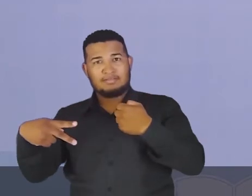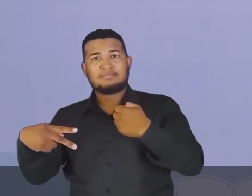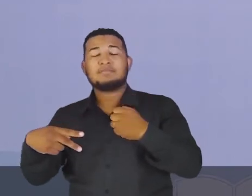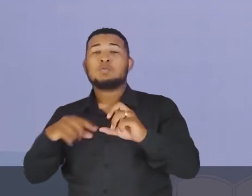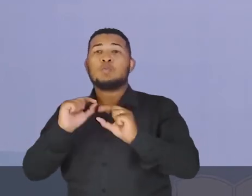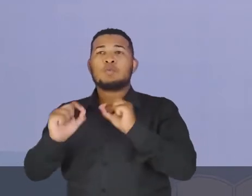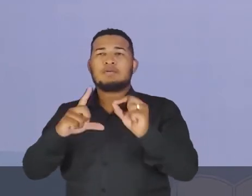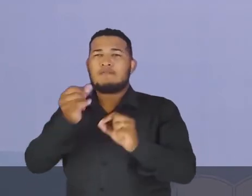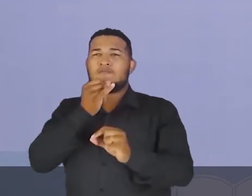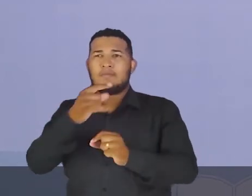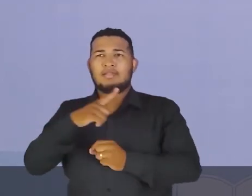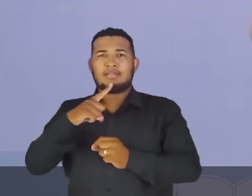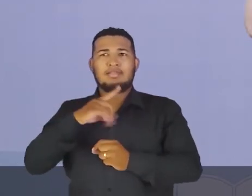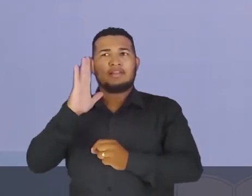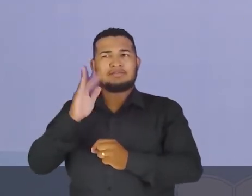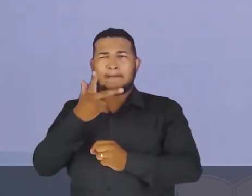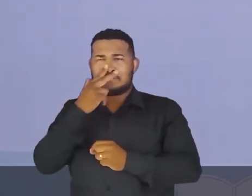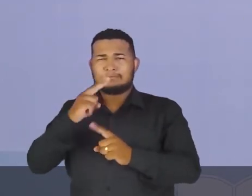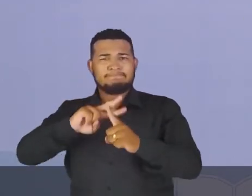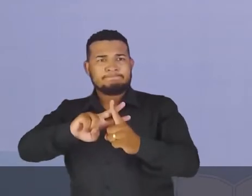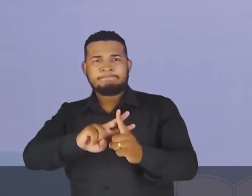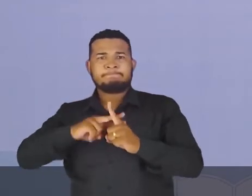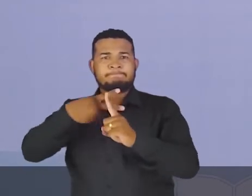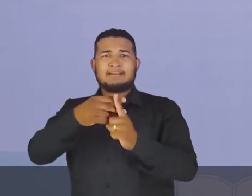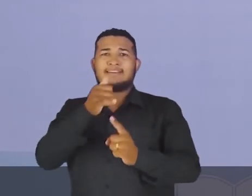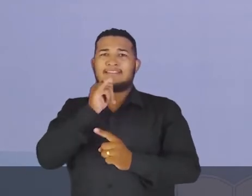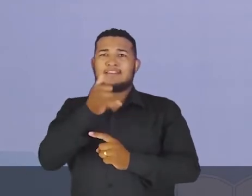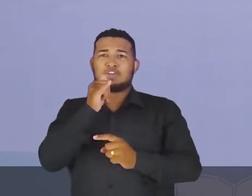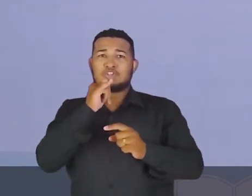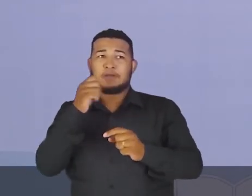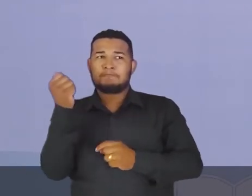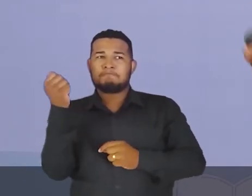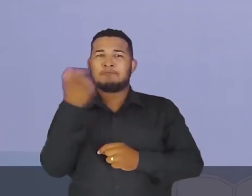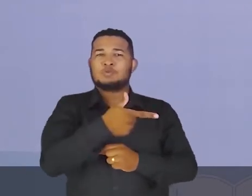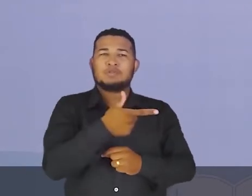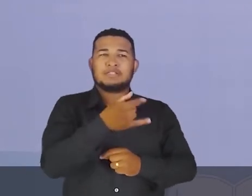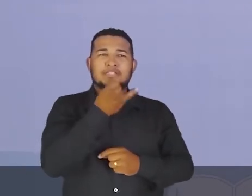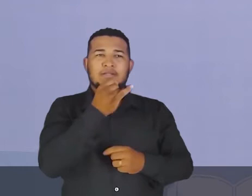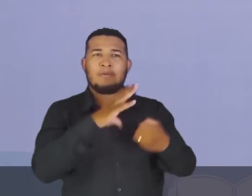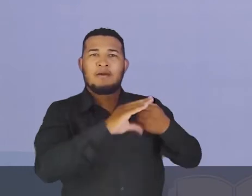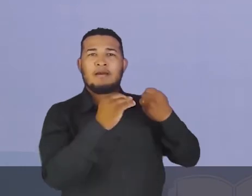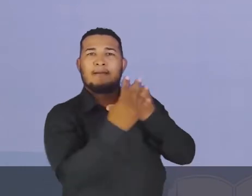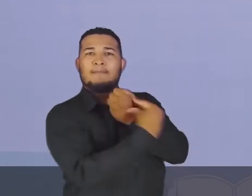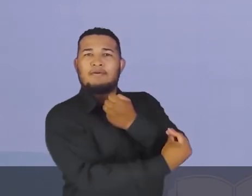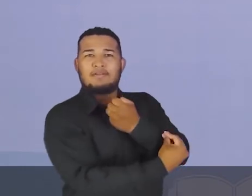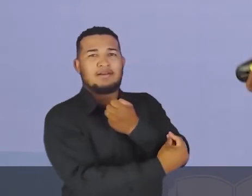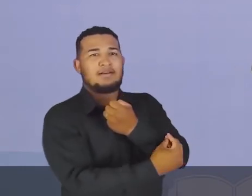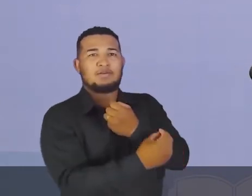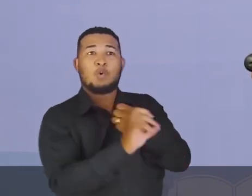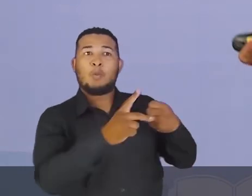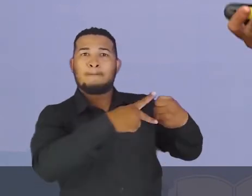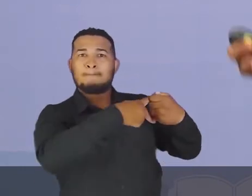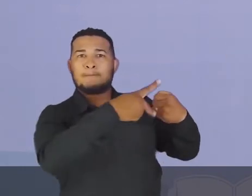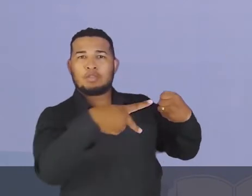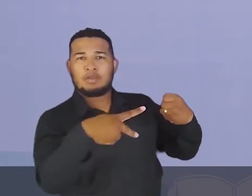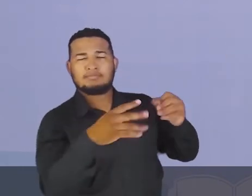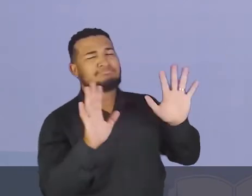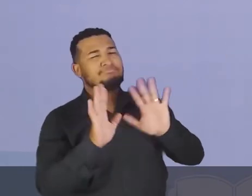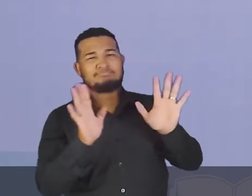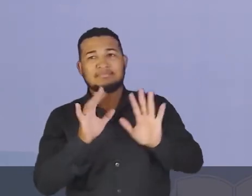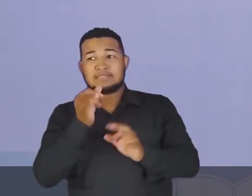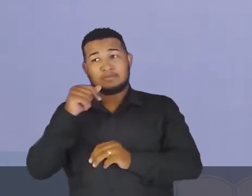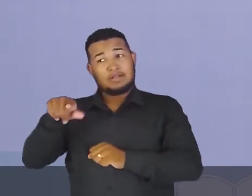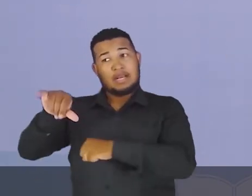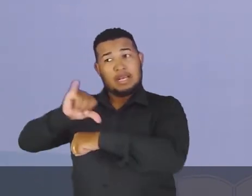de lipídio ela vai liberar 2 vezes mais energia do que uma molécula de carboidrato ou de proteína. Então, os